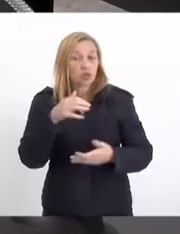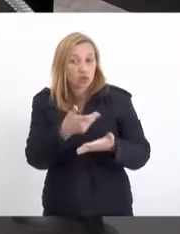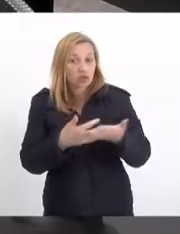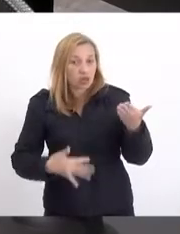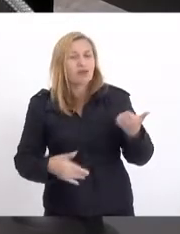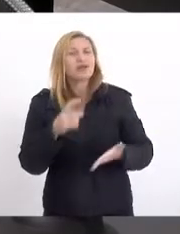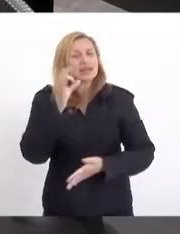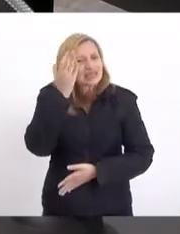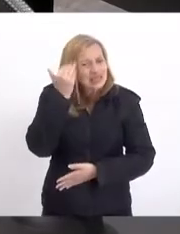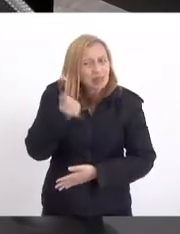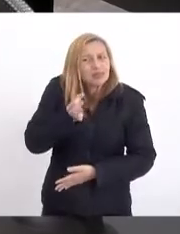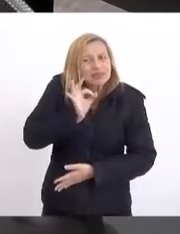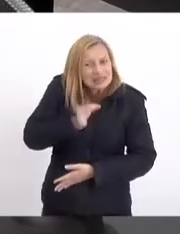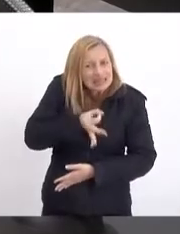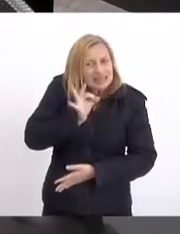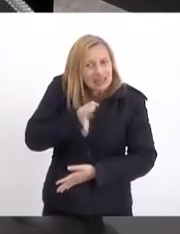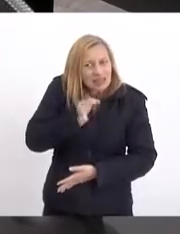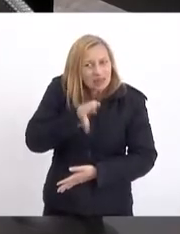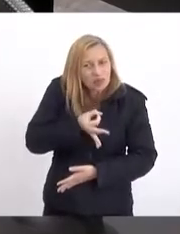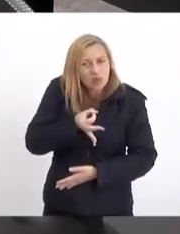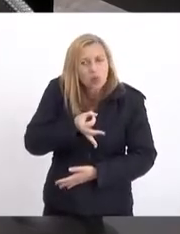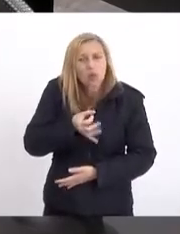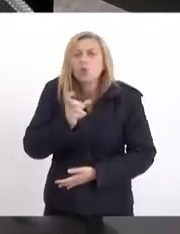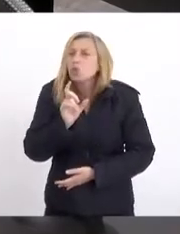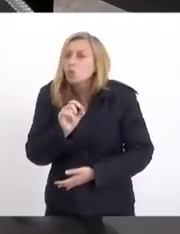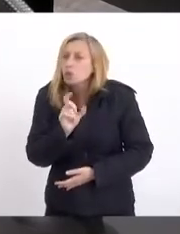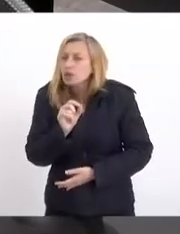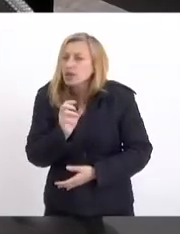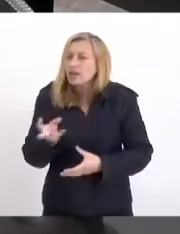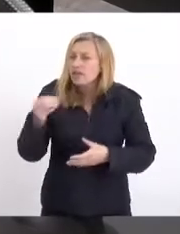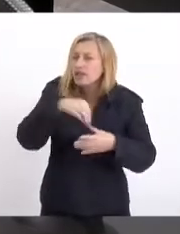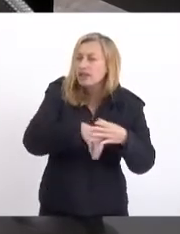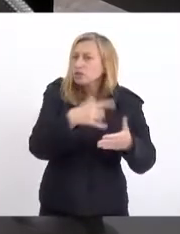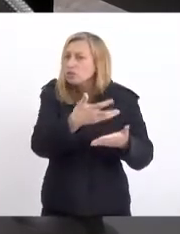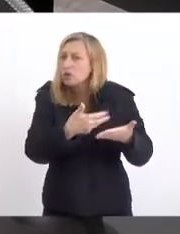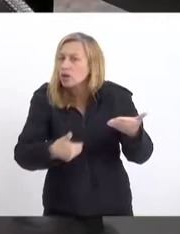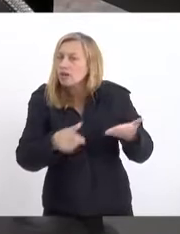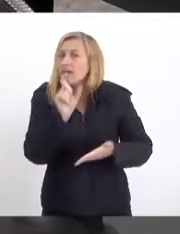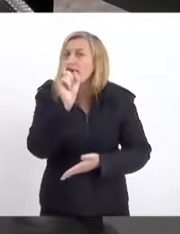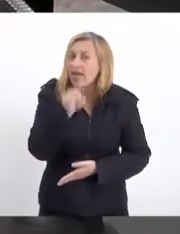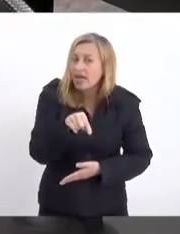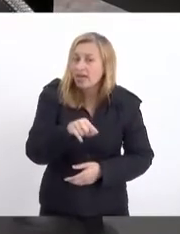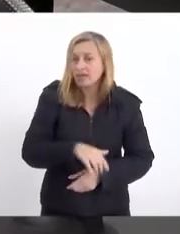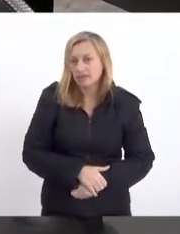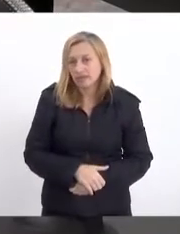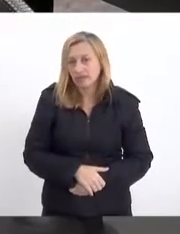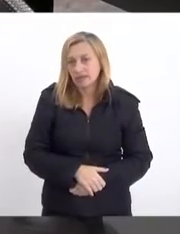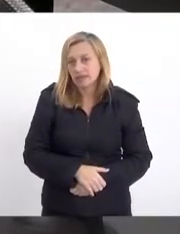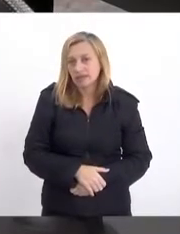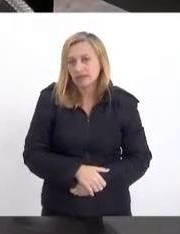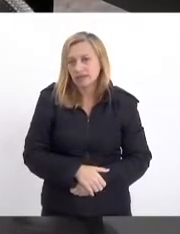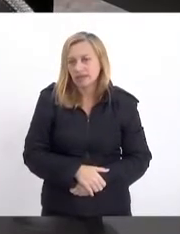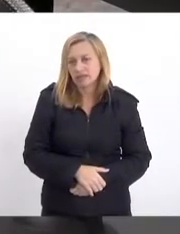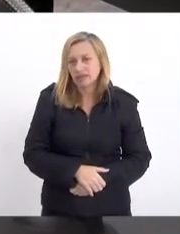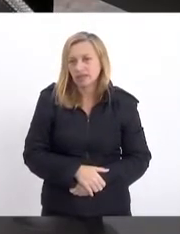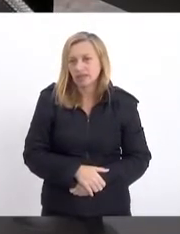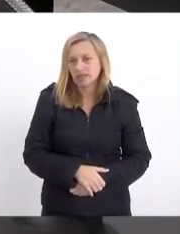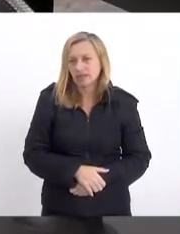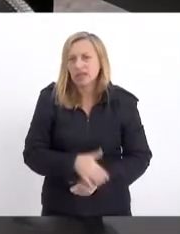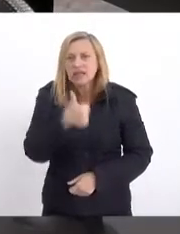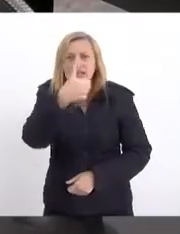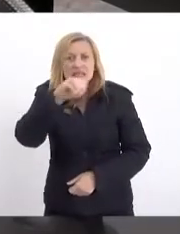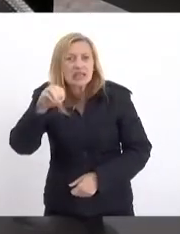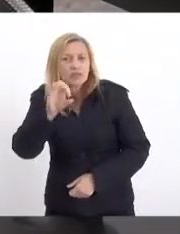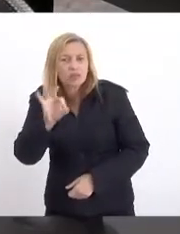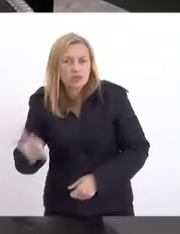sabemos perfeitamente que o que é previsto num cronograma é não